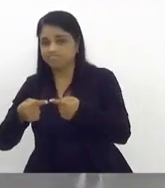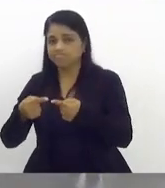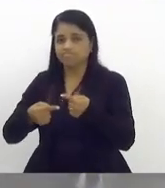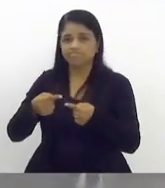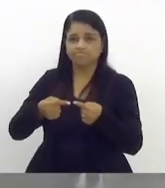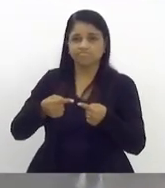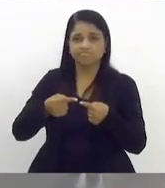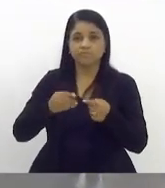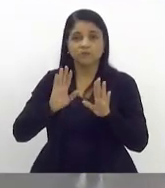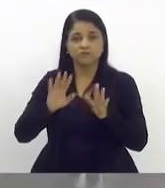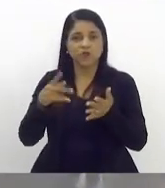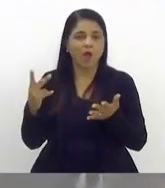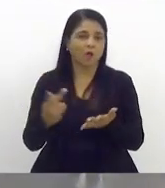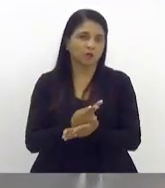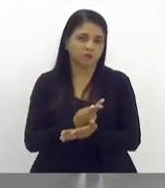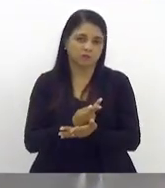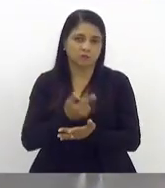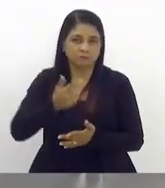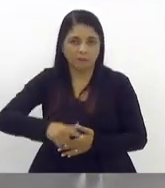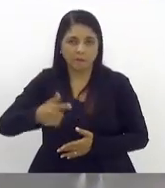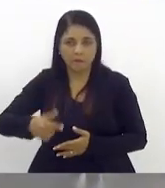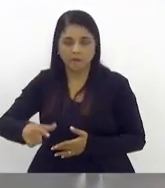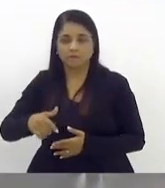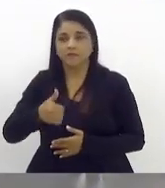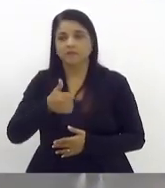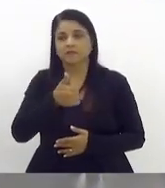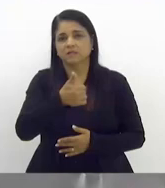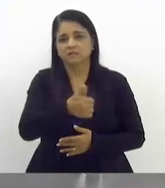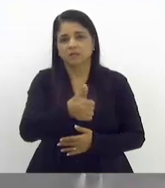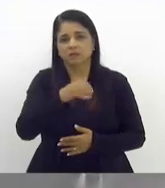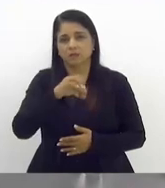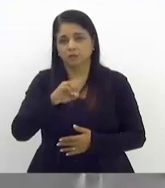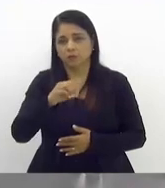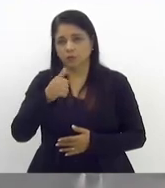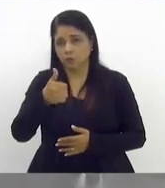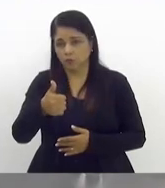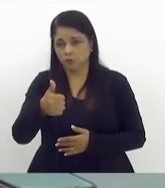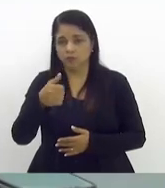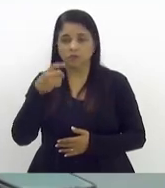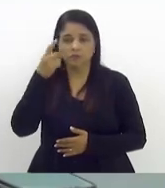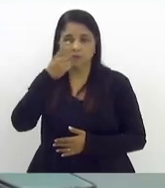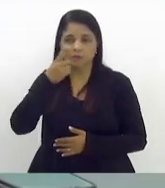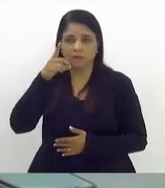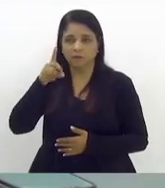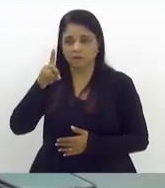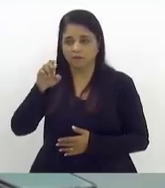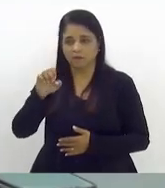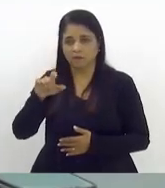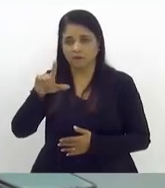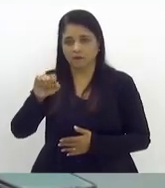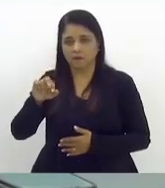já aconteceu diversas vezes. Na 101, deputado Guilherme de Larori,